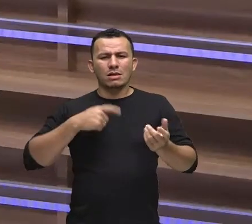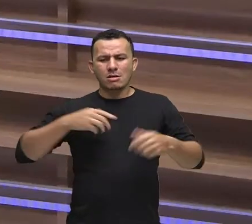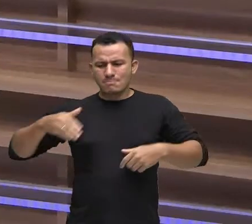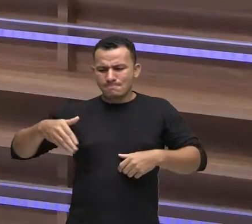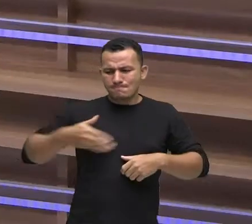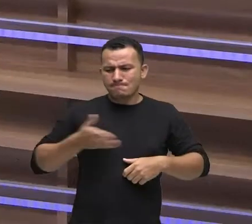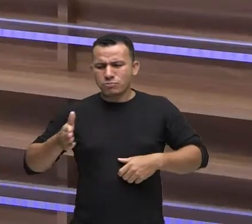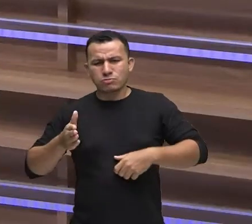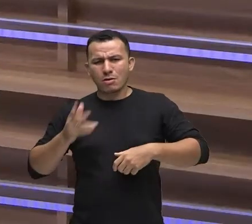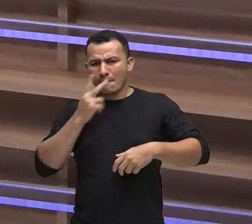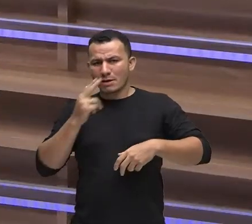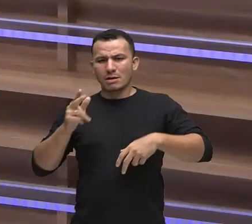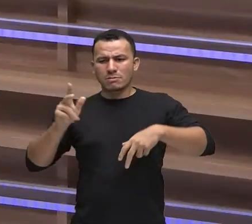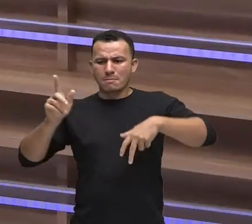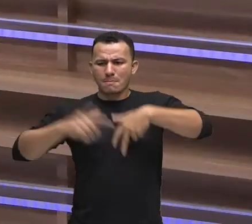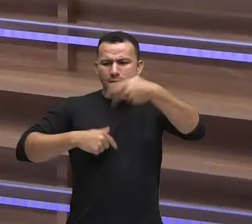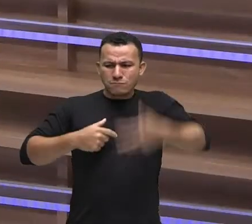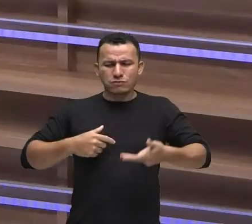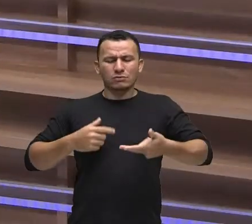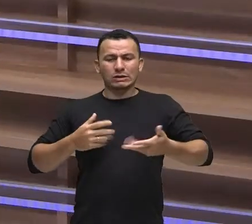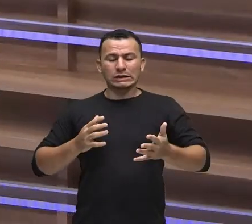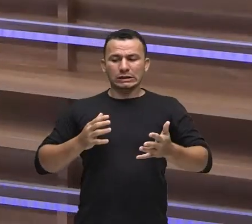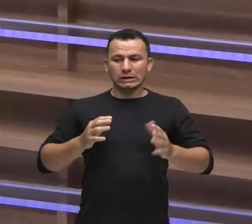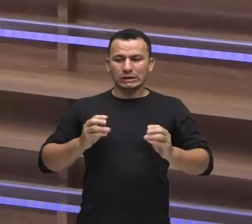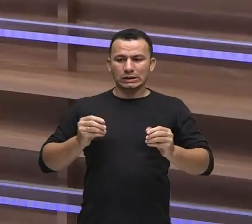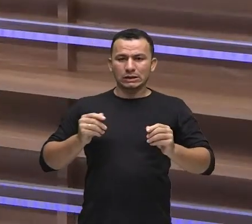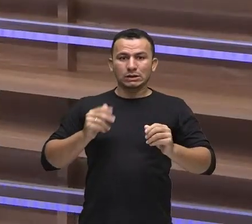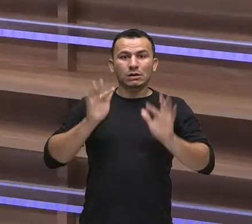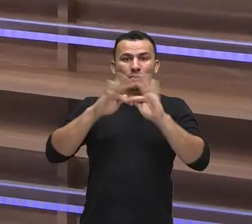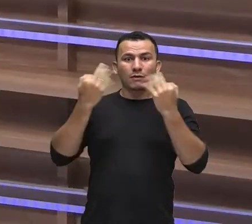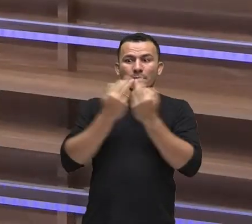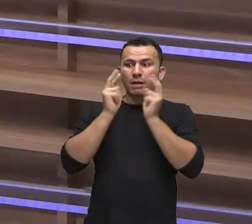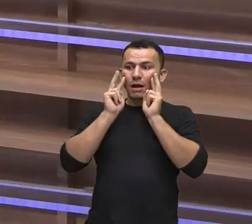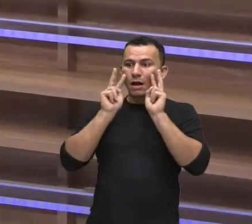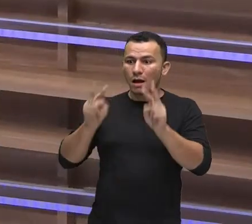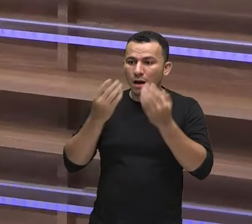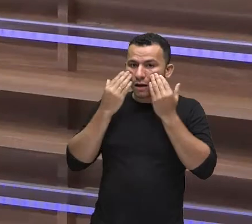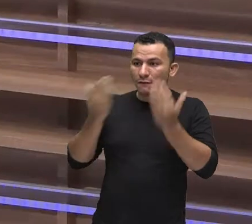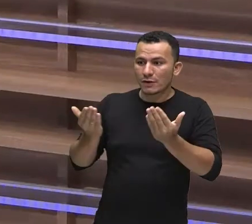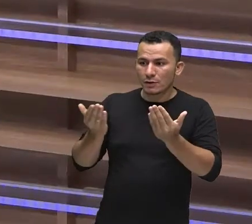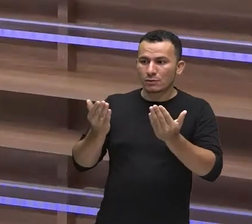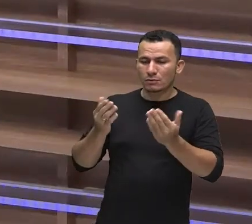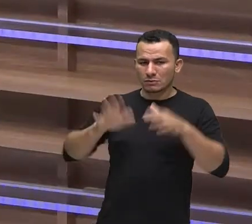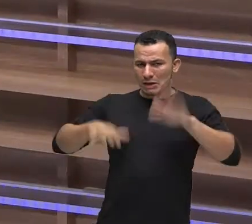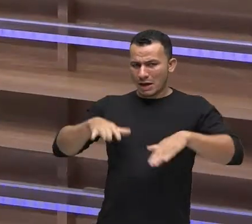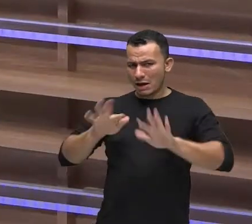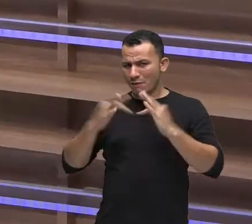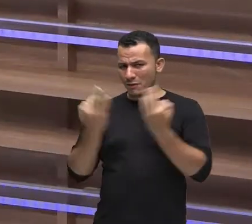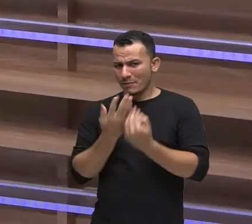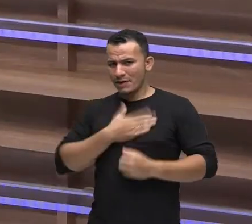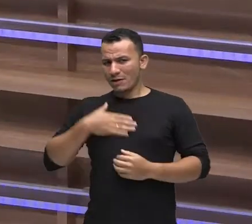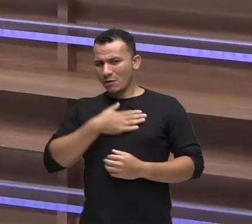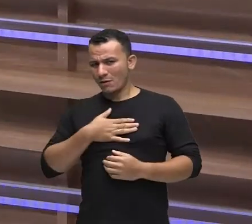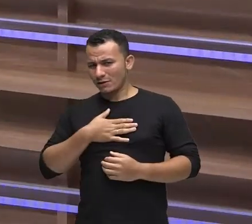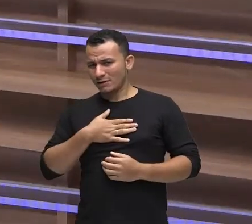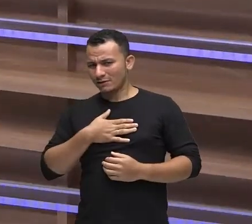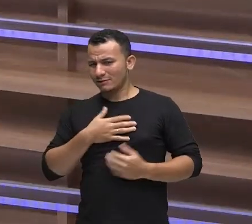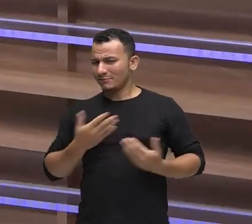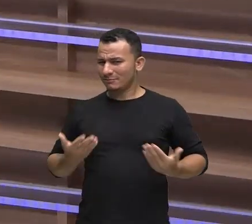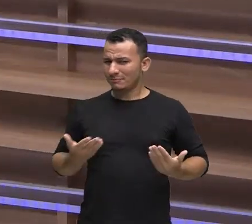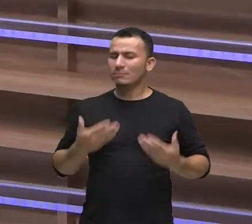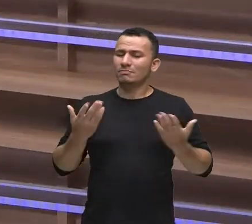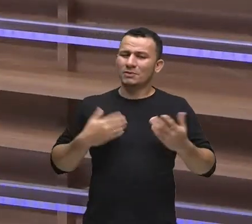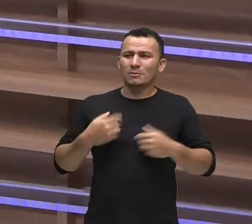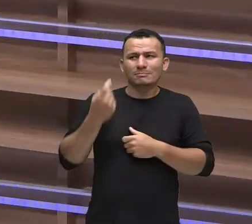não é legal. Para e analisa ali muito rápido. O que teu pai ia pensar sobre isso? Ele ia aprovar? Ele não ia? Então é uma questão que eu